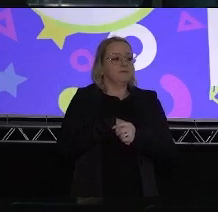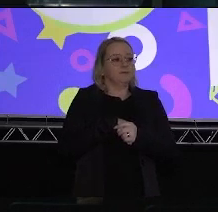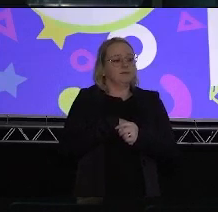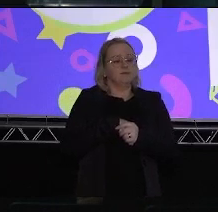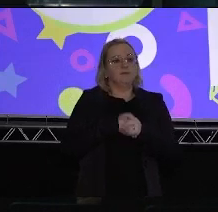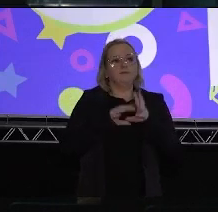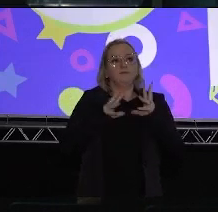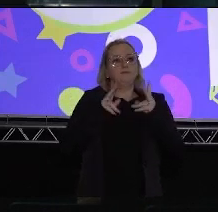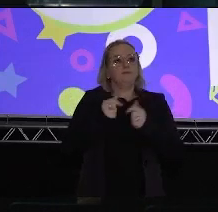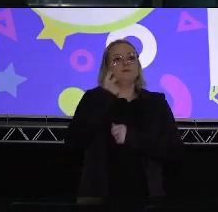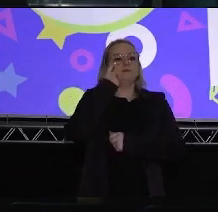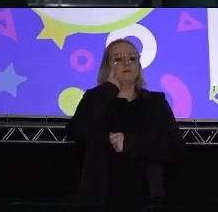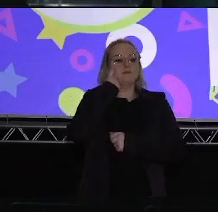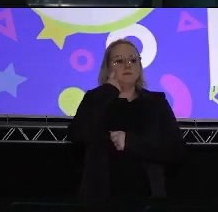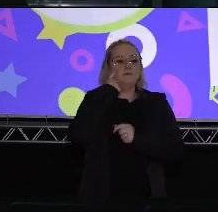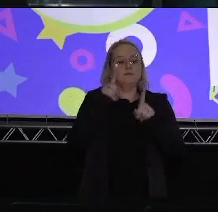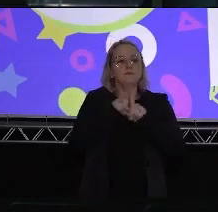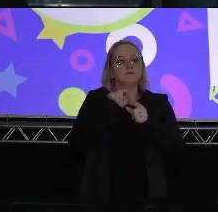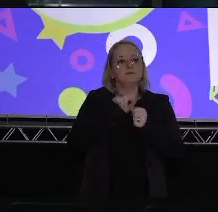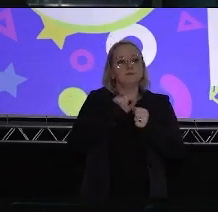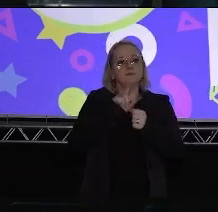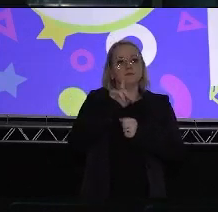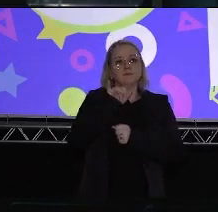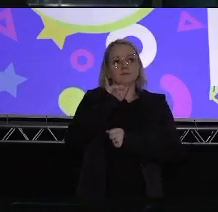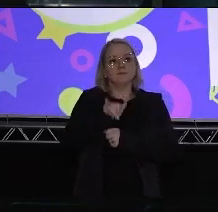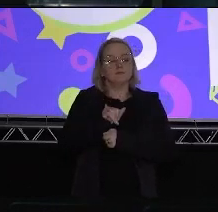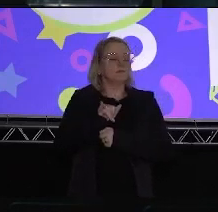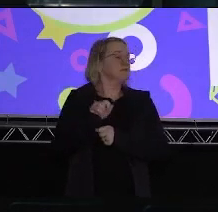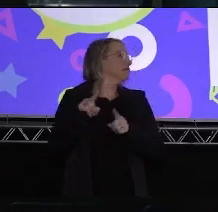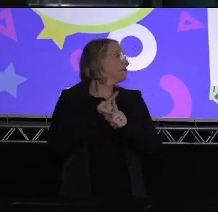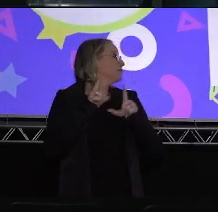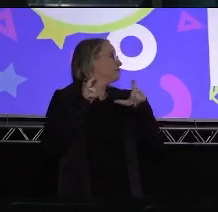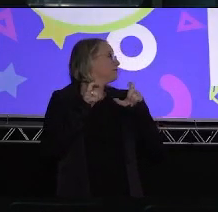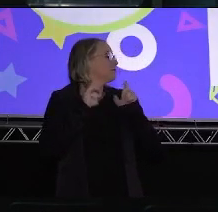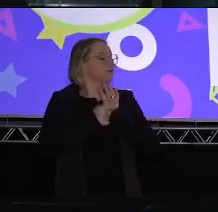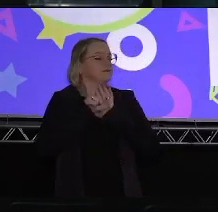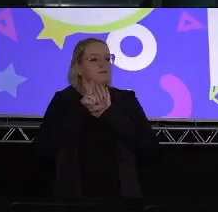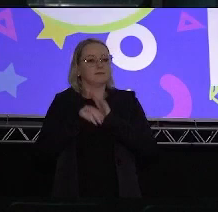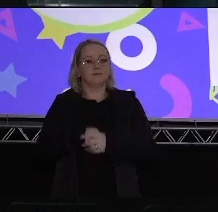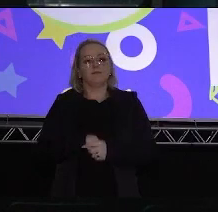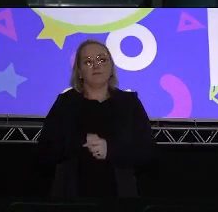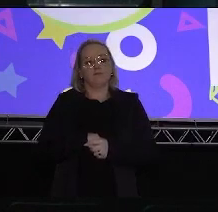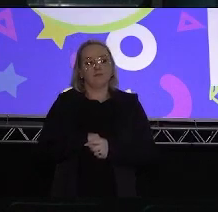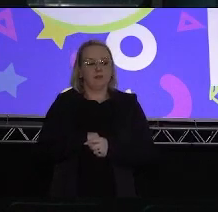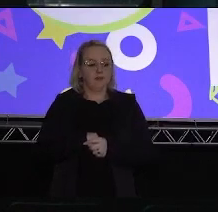foi totalmente pensada e feita pela Dai, que apareceu ali no slide anterior. E...